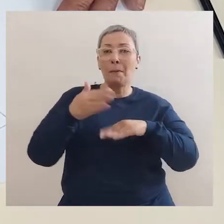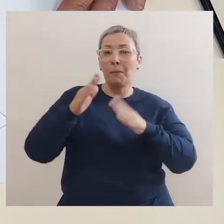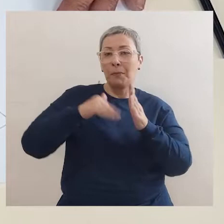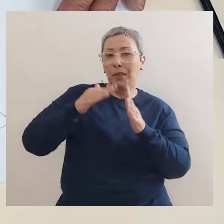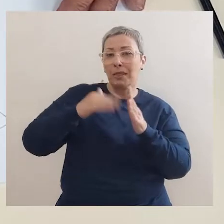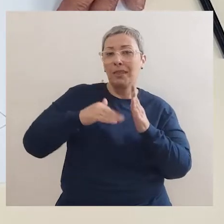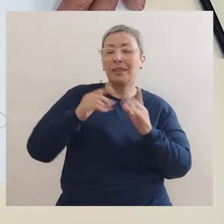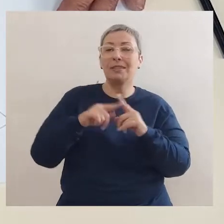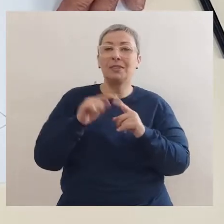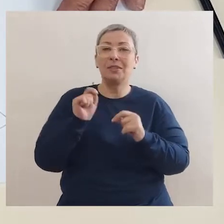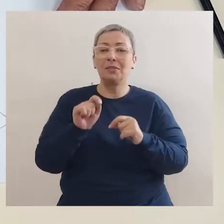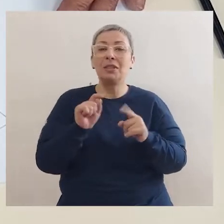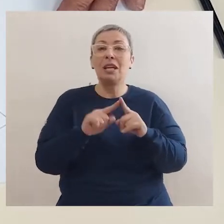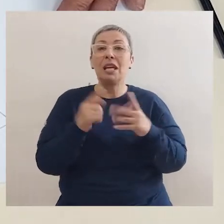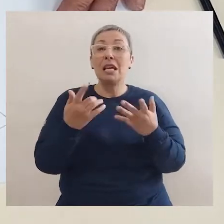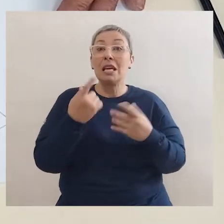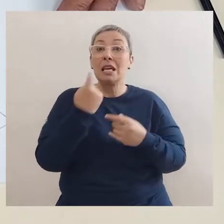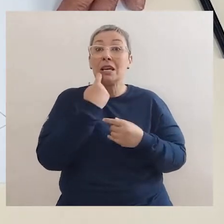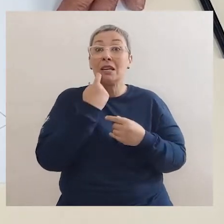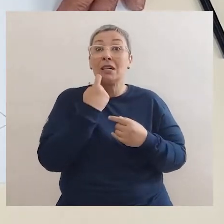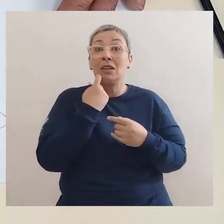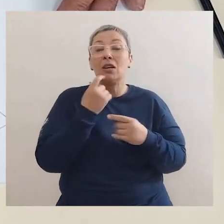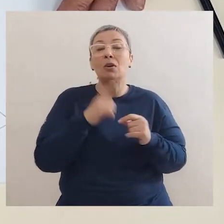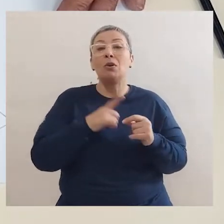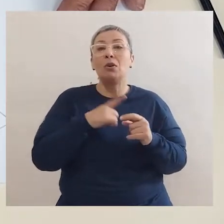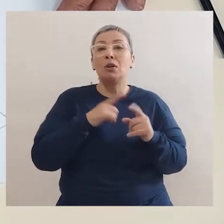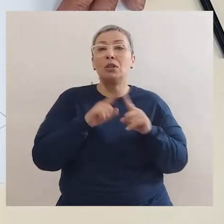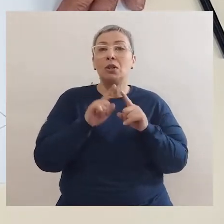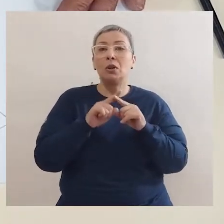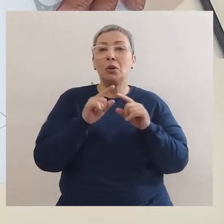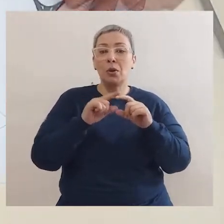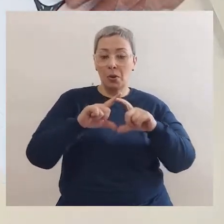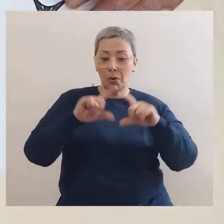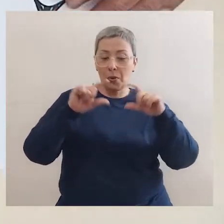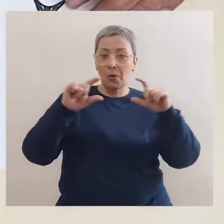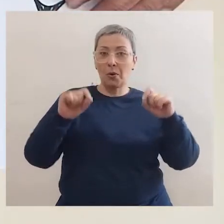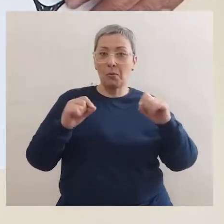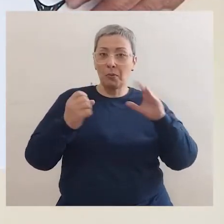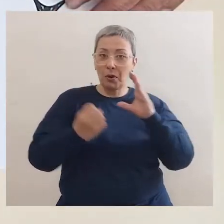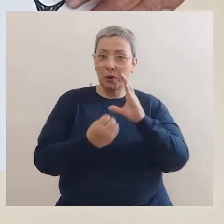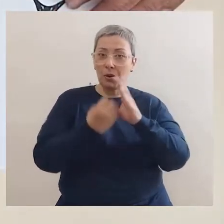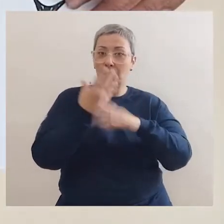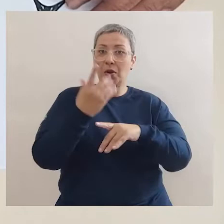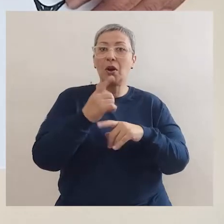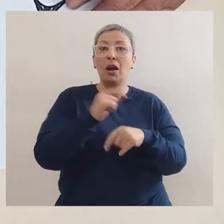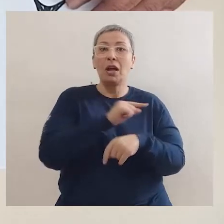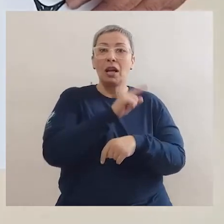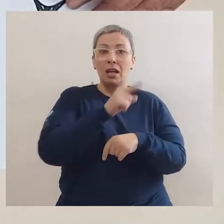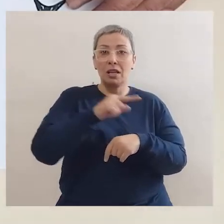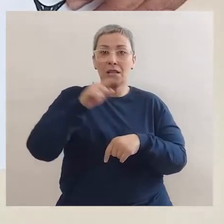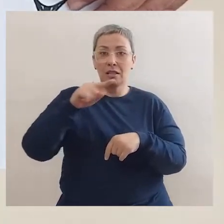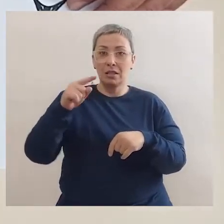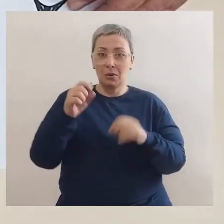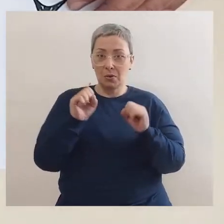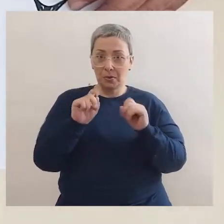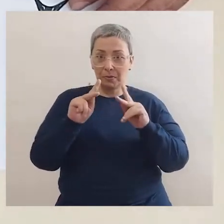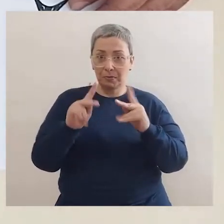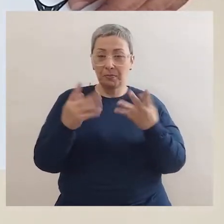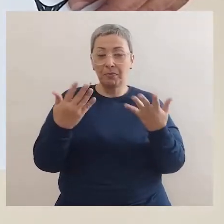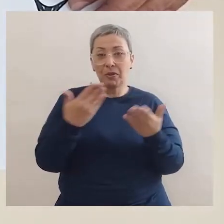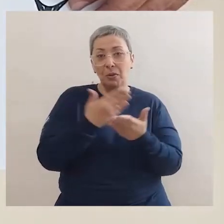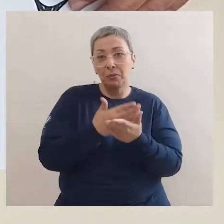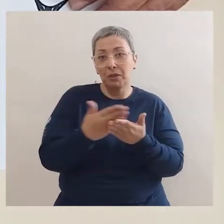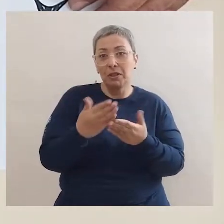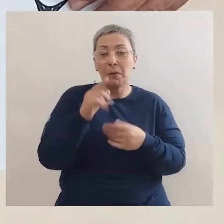ok? Então eu vou começar a pintar ele, assim como eu estou pintando. Bom, eu agora já terminei